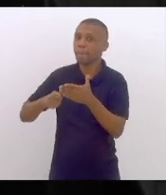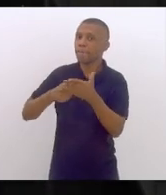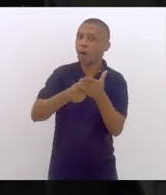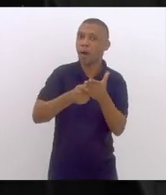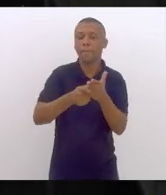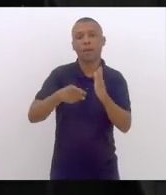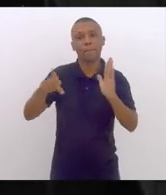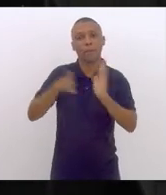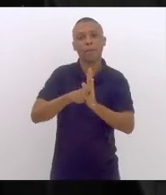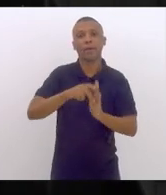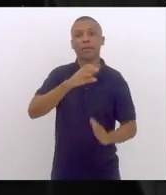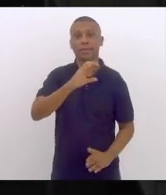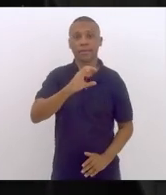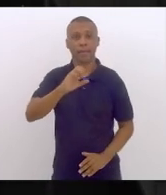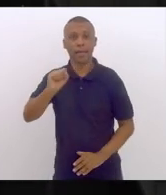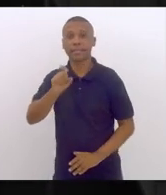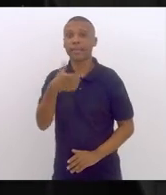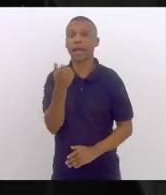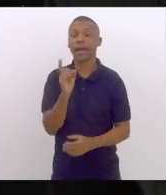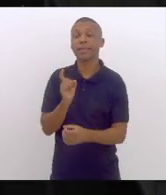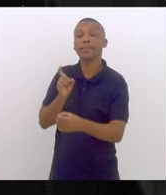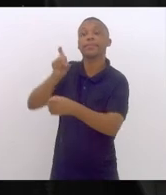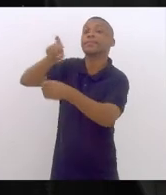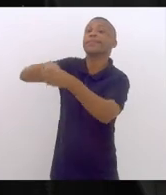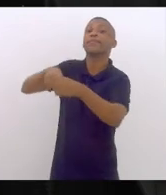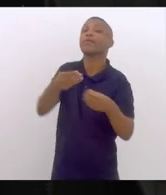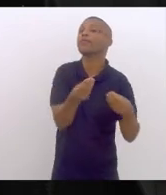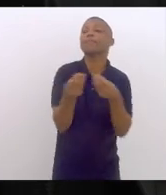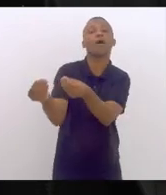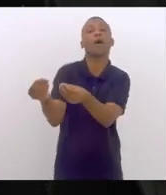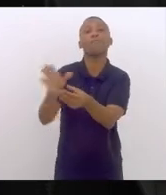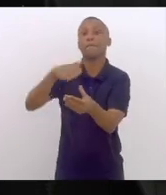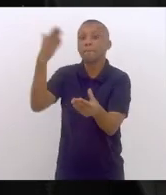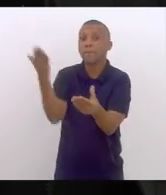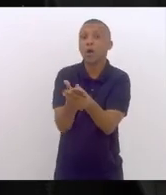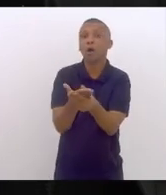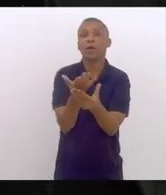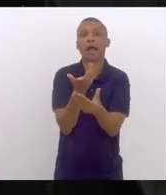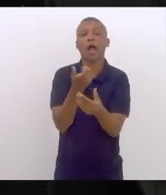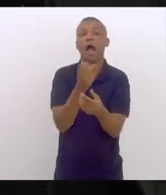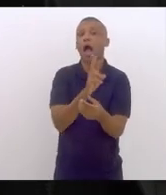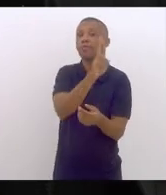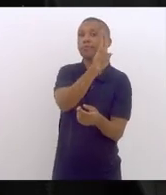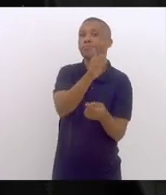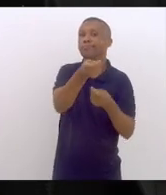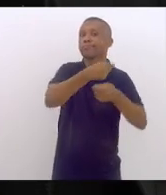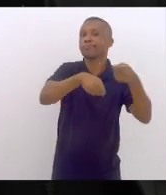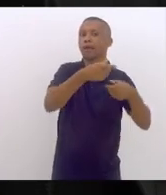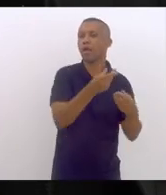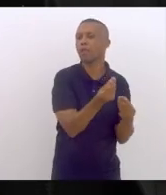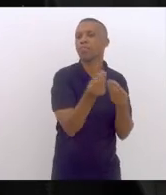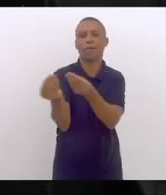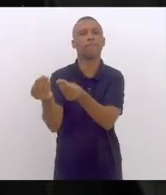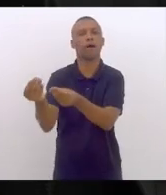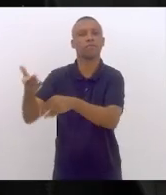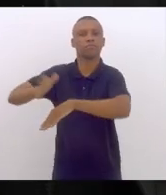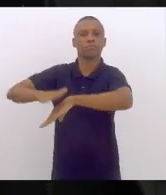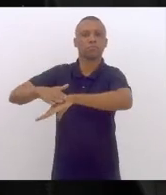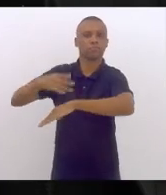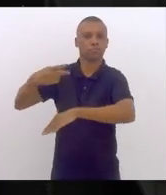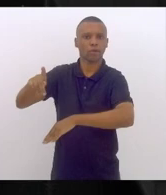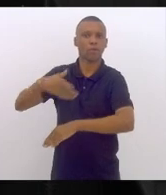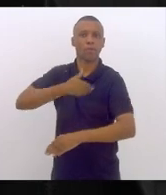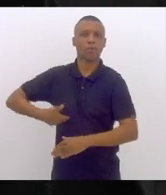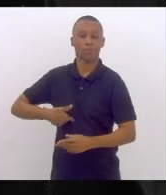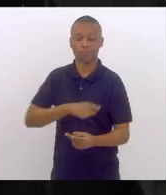própria CCR que quer devolver a concessão é uma ação que ela impeturou para devolver a concessão tem uma outra ação que é de autoria do Ministério Público